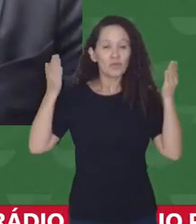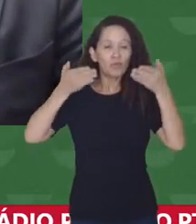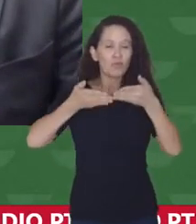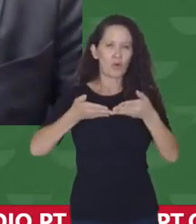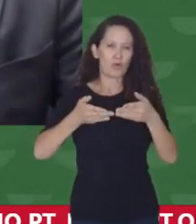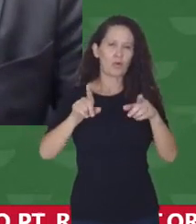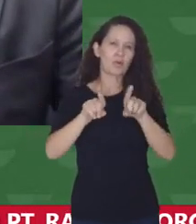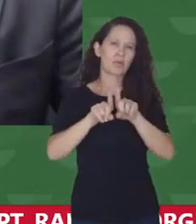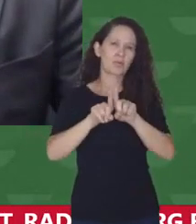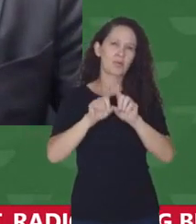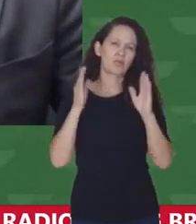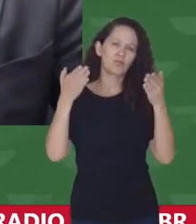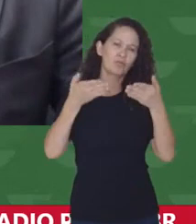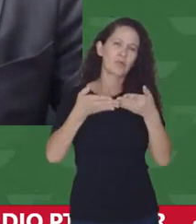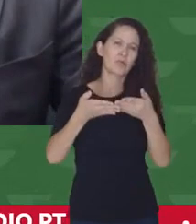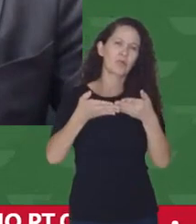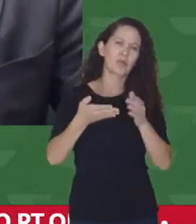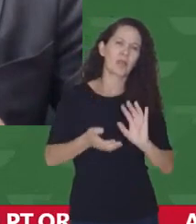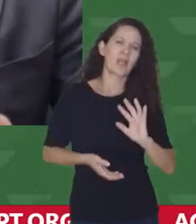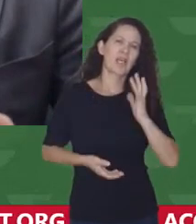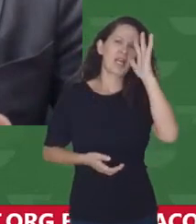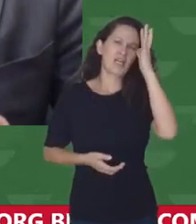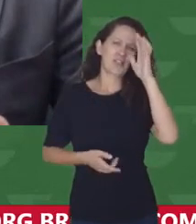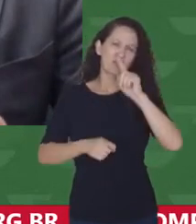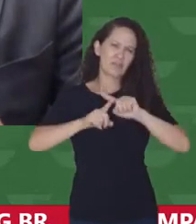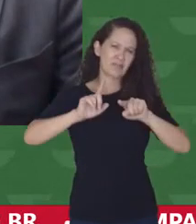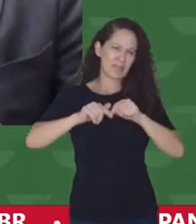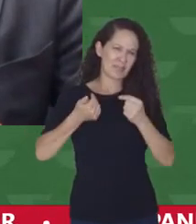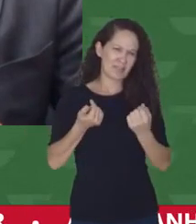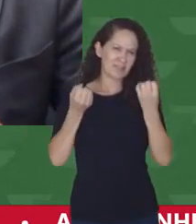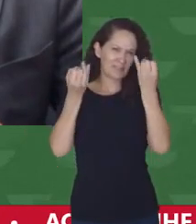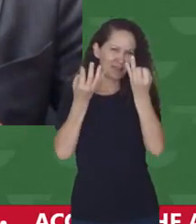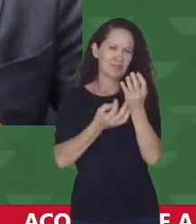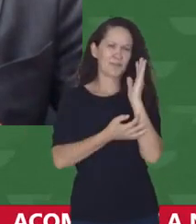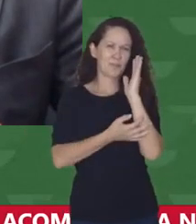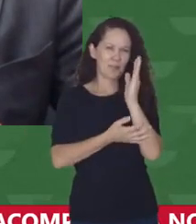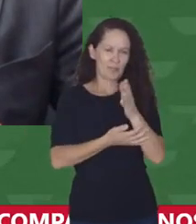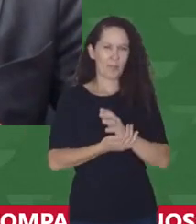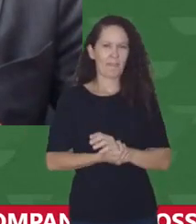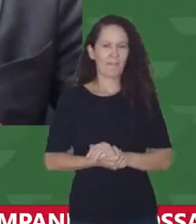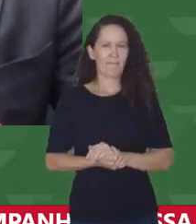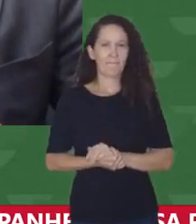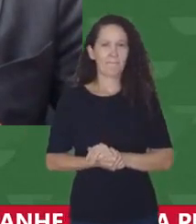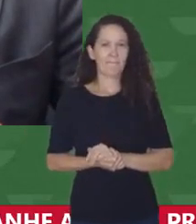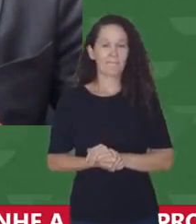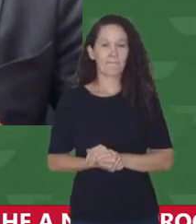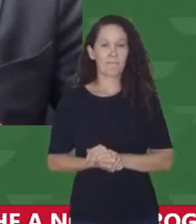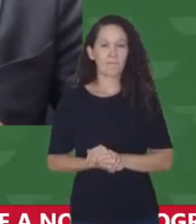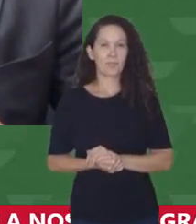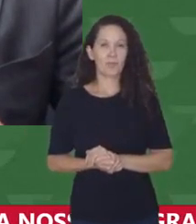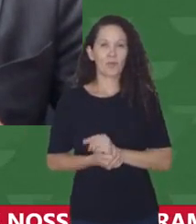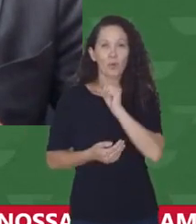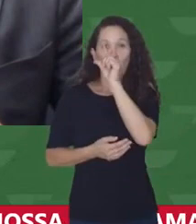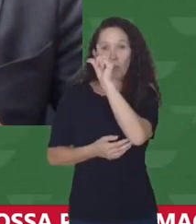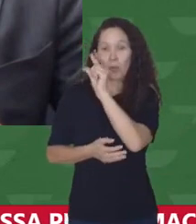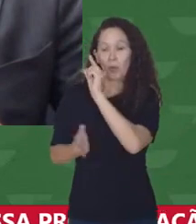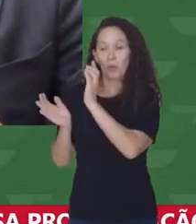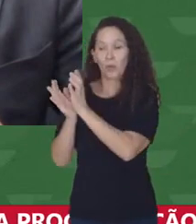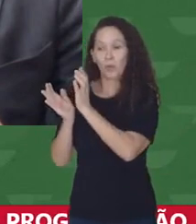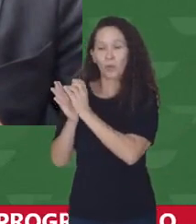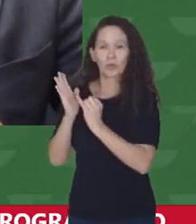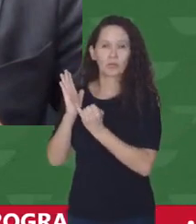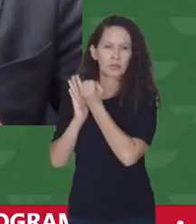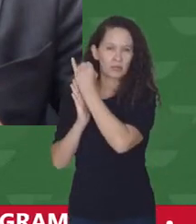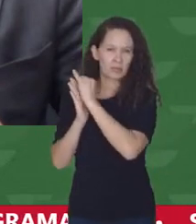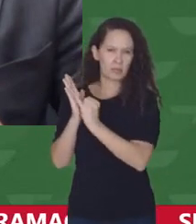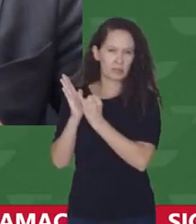focar também na questão da carestia. Você muito bem disse aqui que parte da inflação